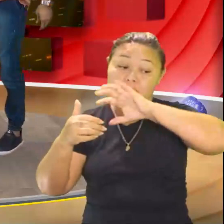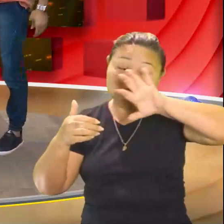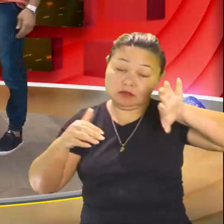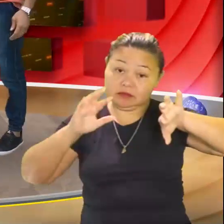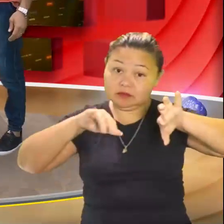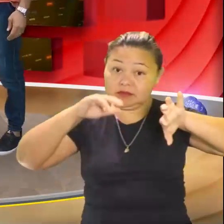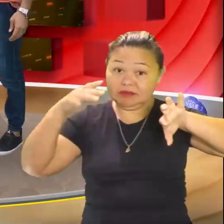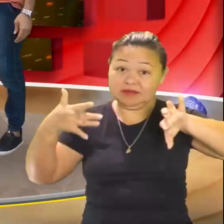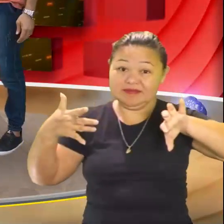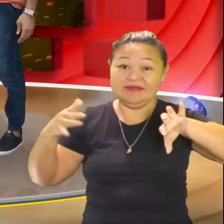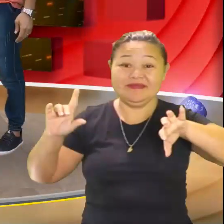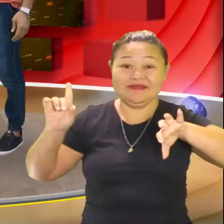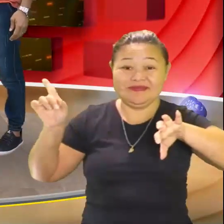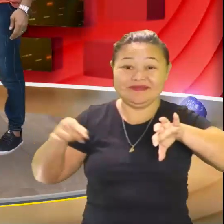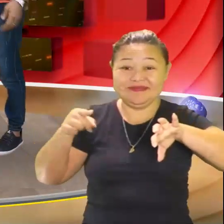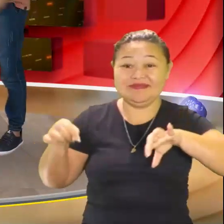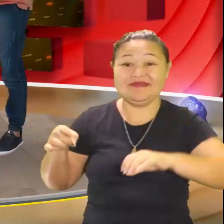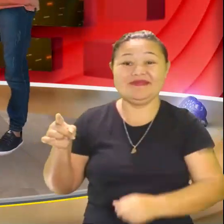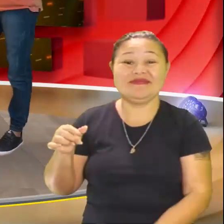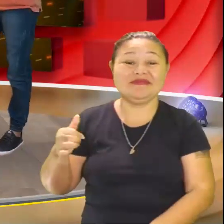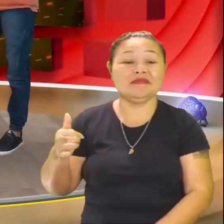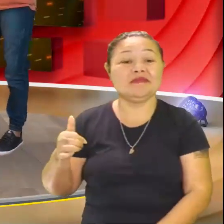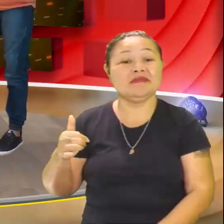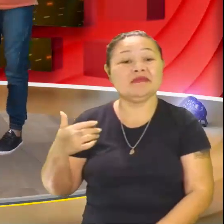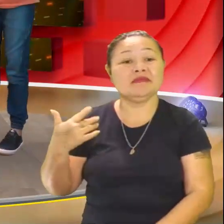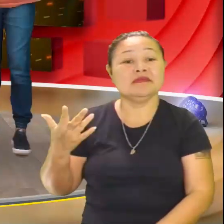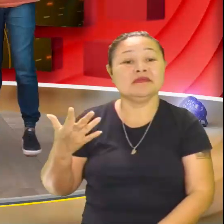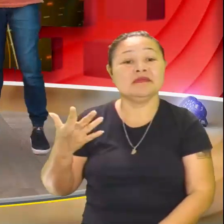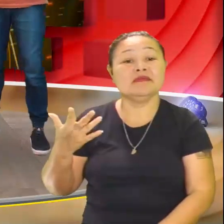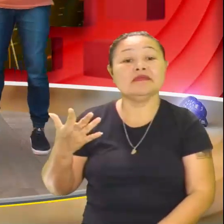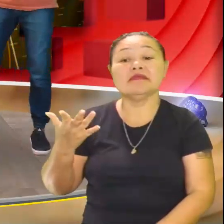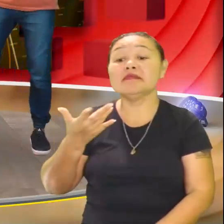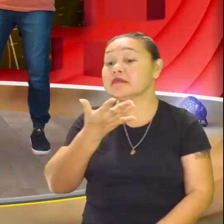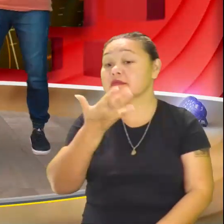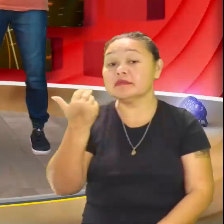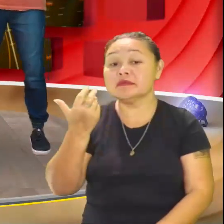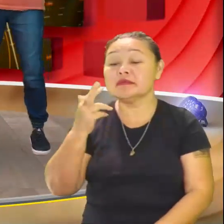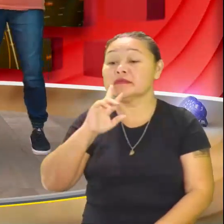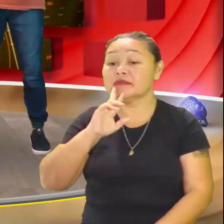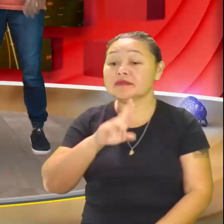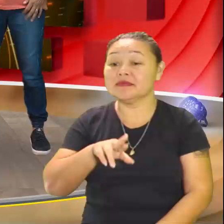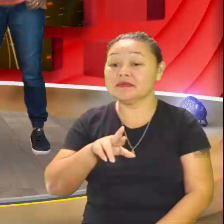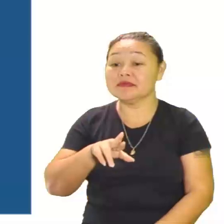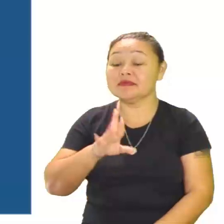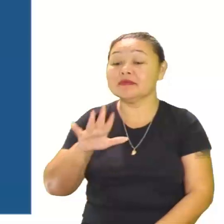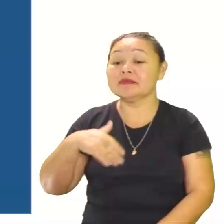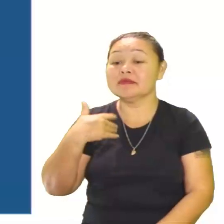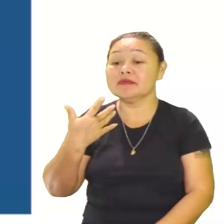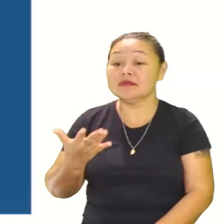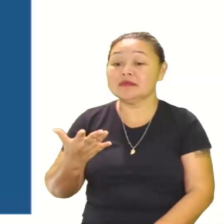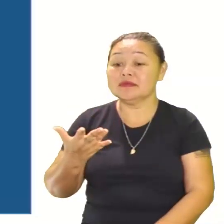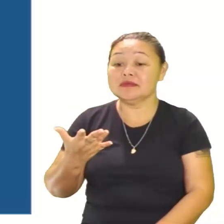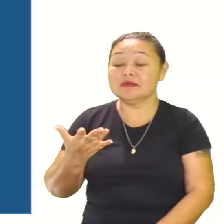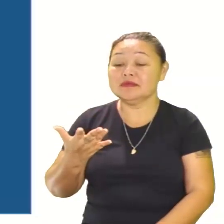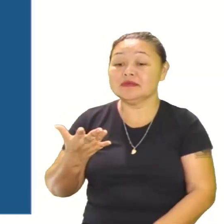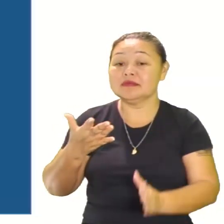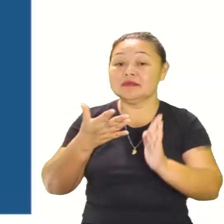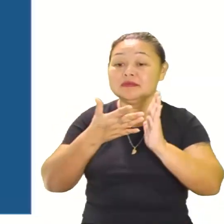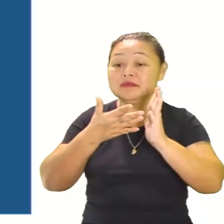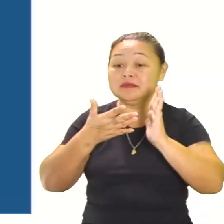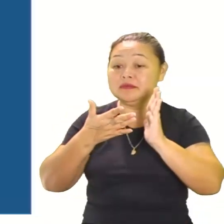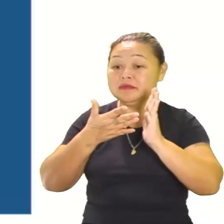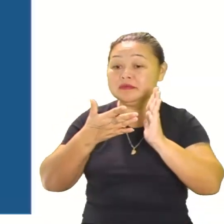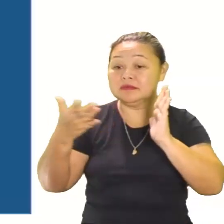né? Vou colocar um X aqui. Aí pronto, né? Isso. Então vamos lá, a resposta, qual é o